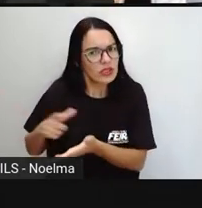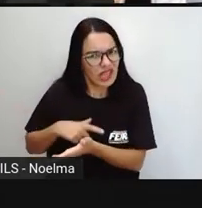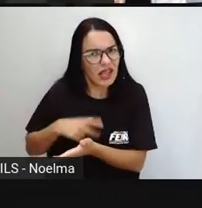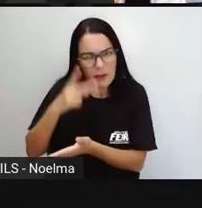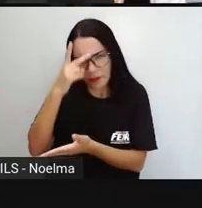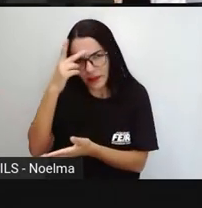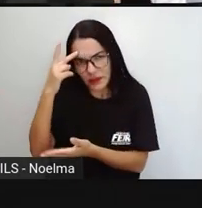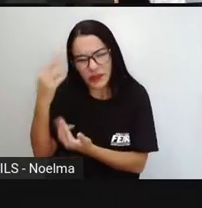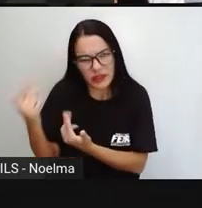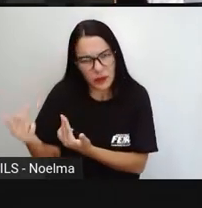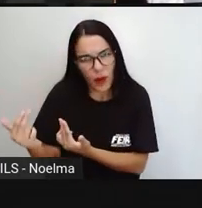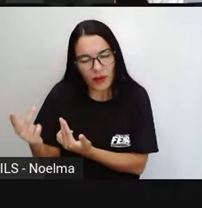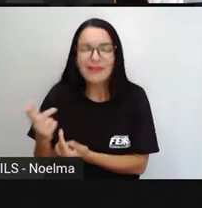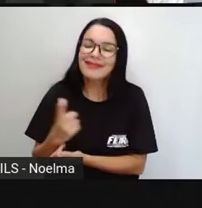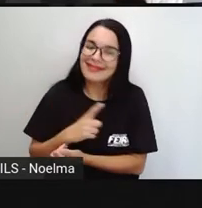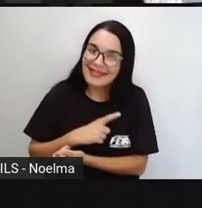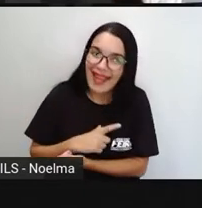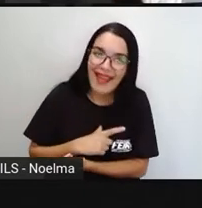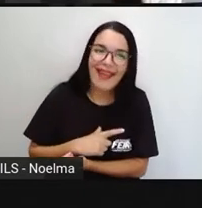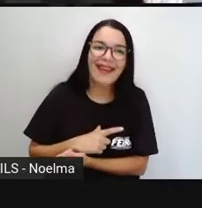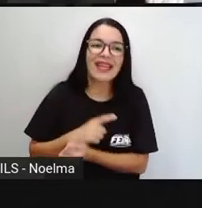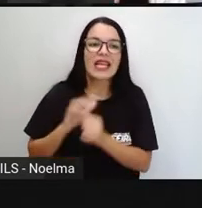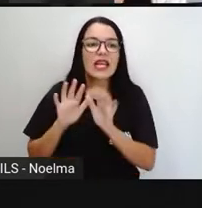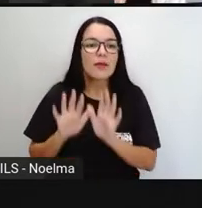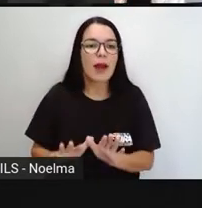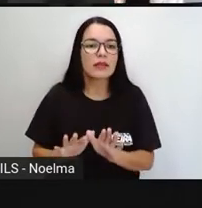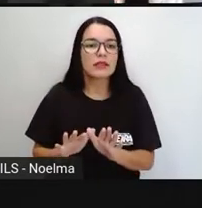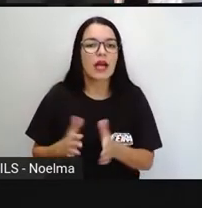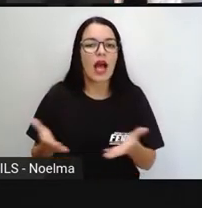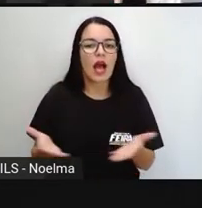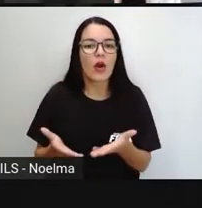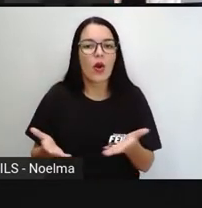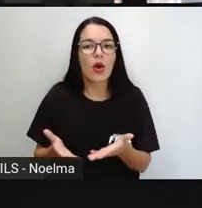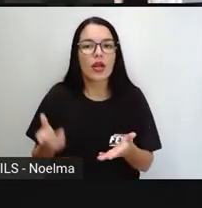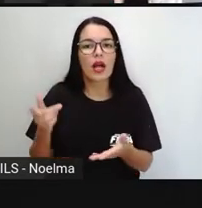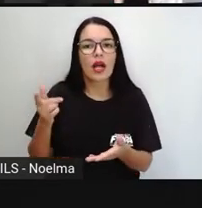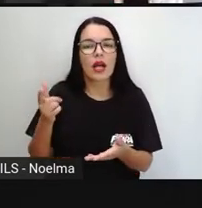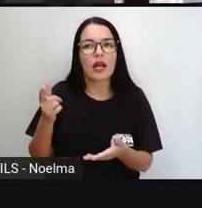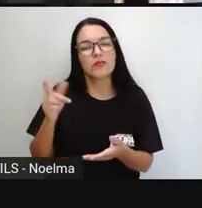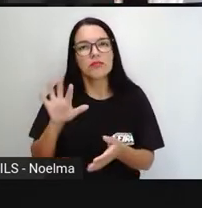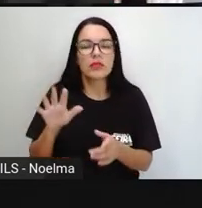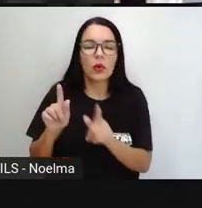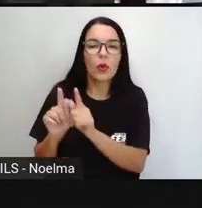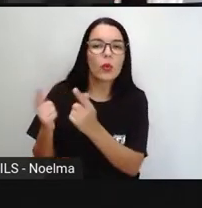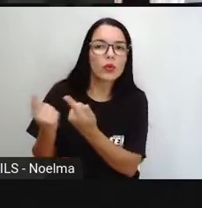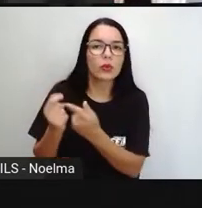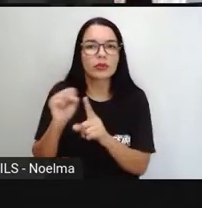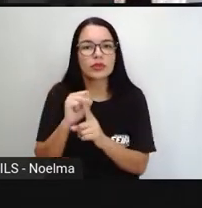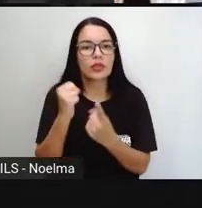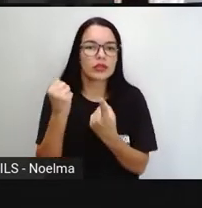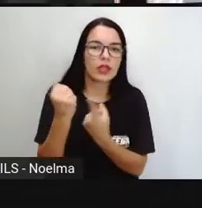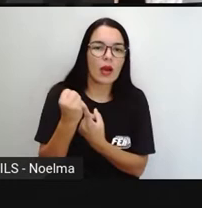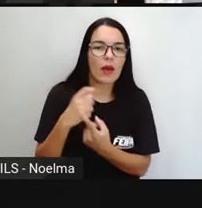muitas pessoas têm o preconceito em relação a esses grupos sociais, a essa forma de